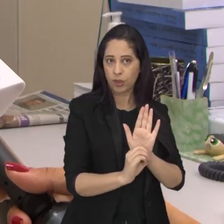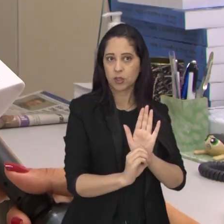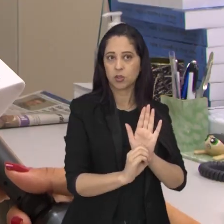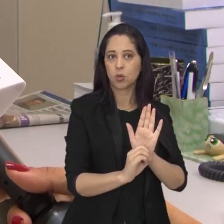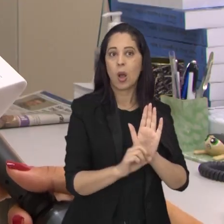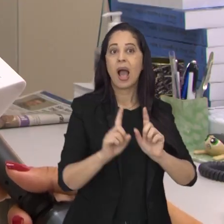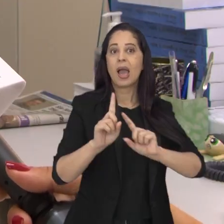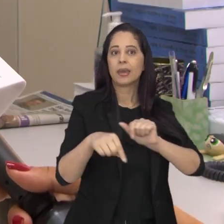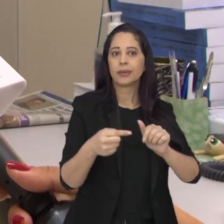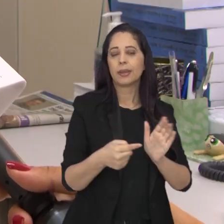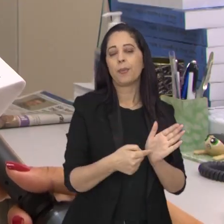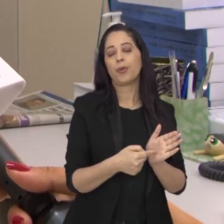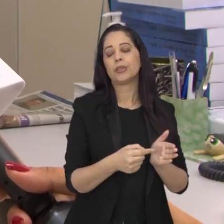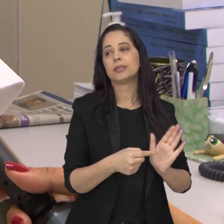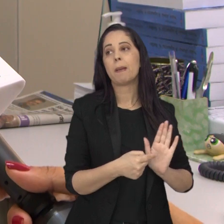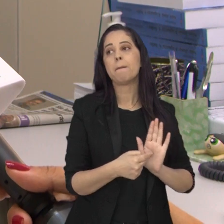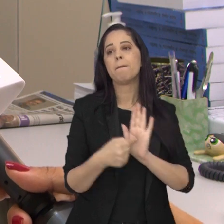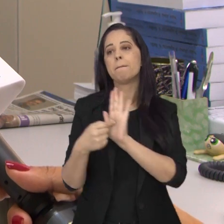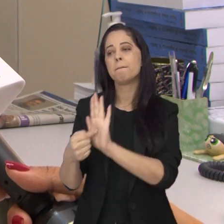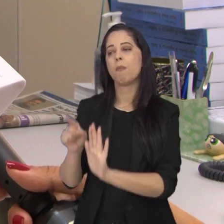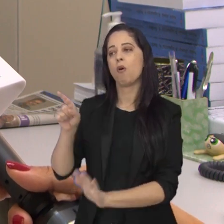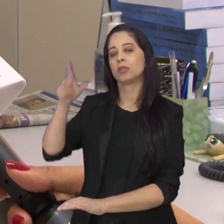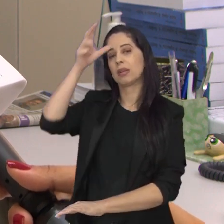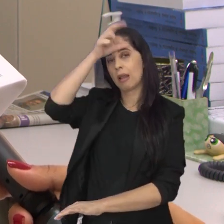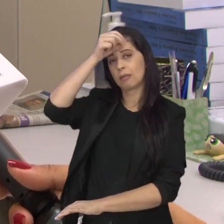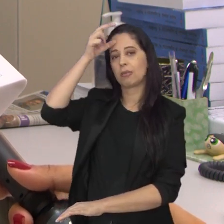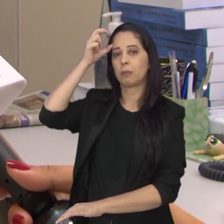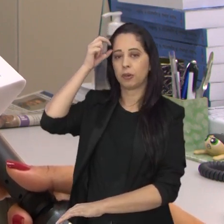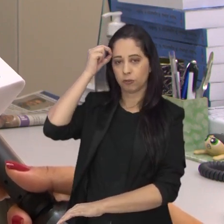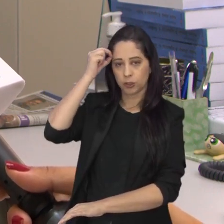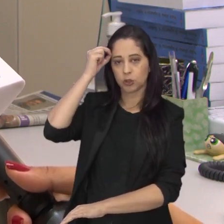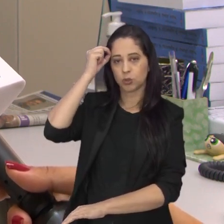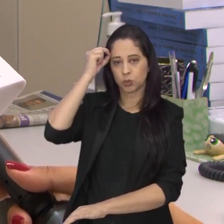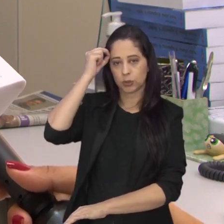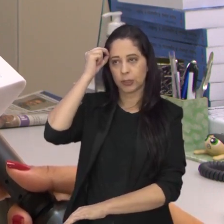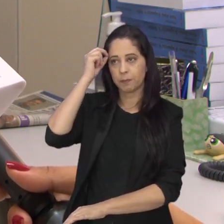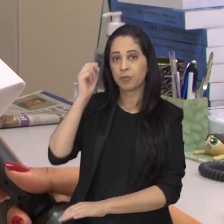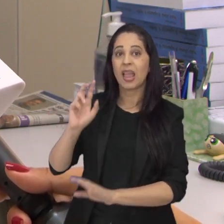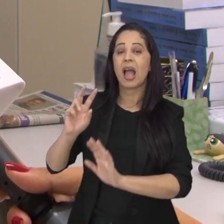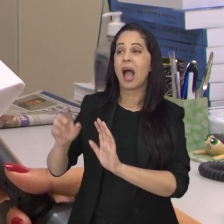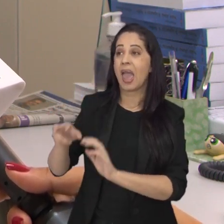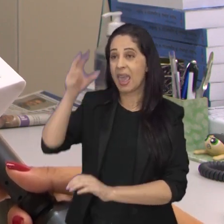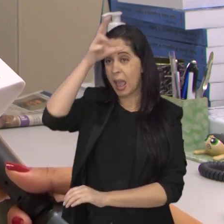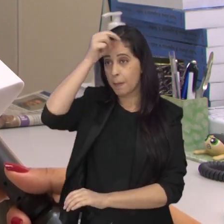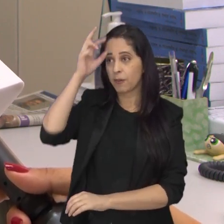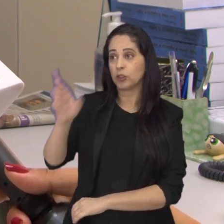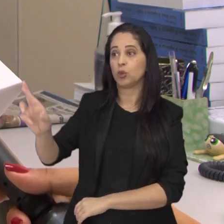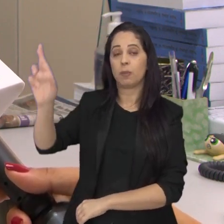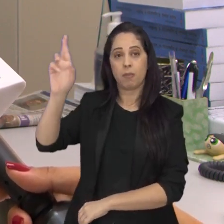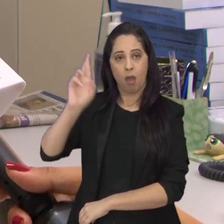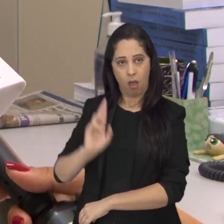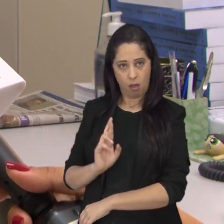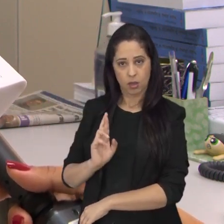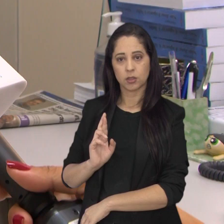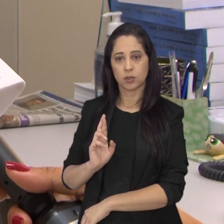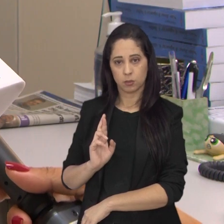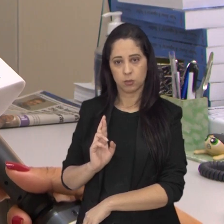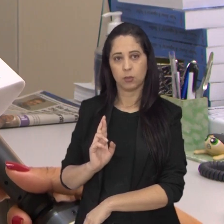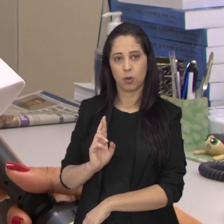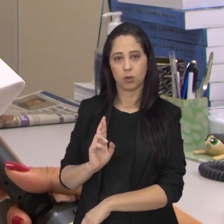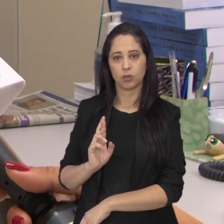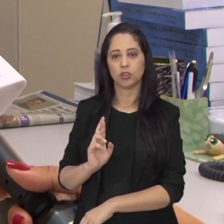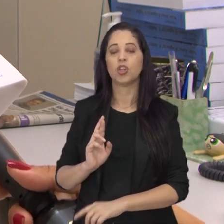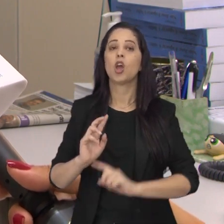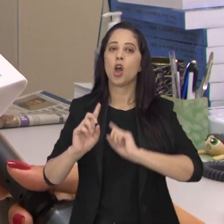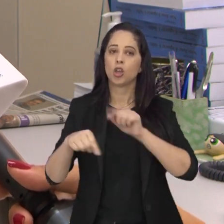É feito isso através desses documentos e, tendo a devolutiva, a gente faz isso para